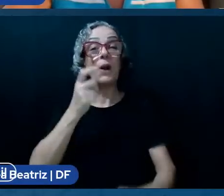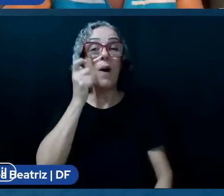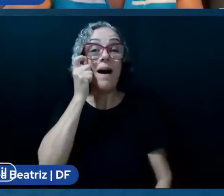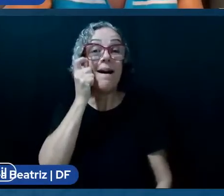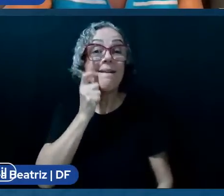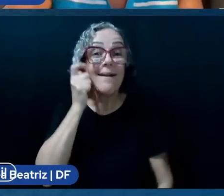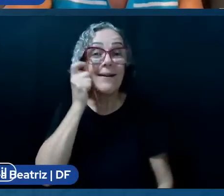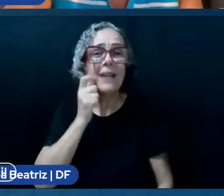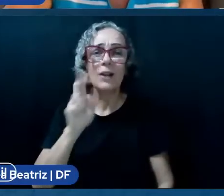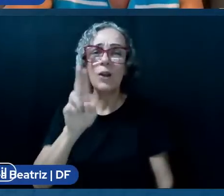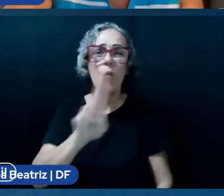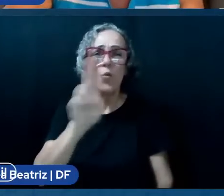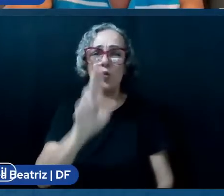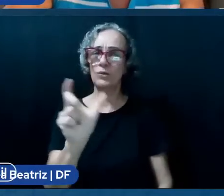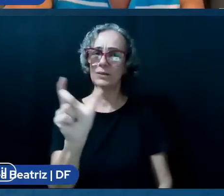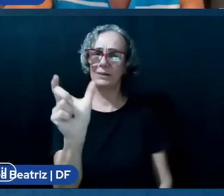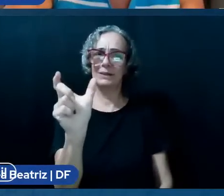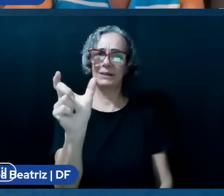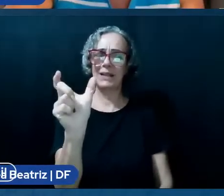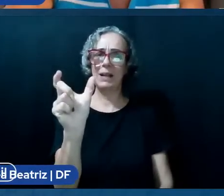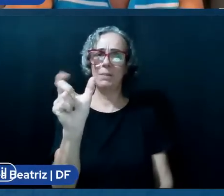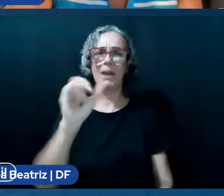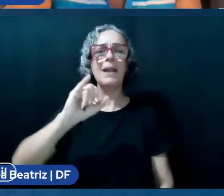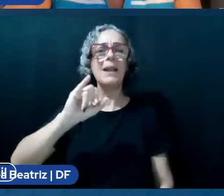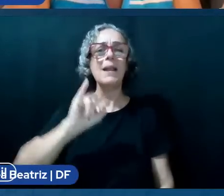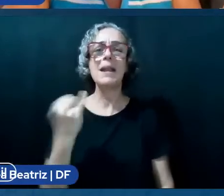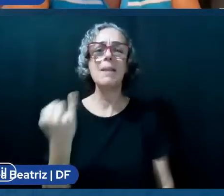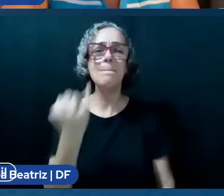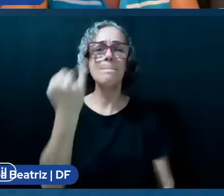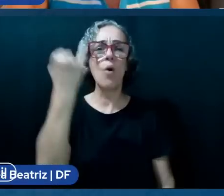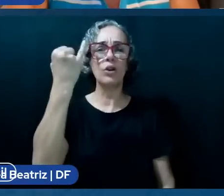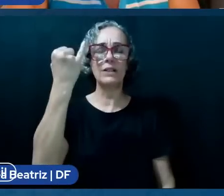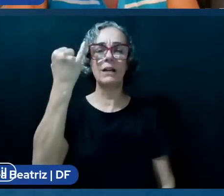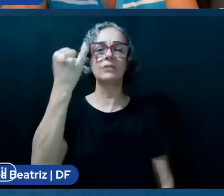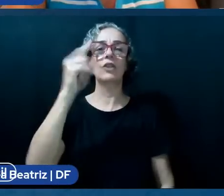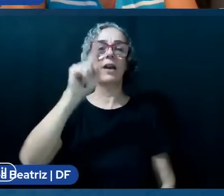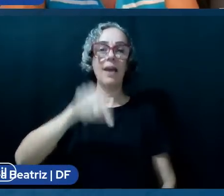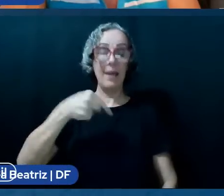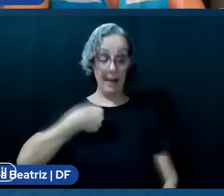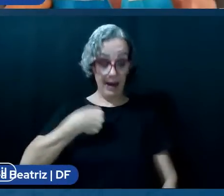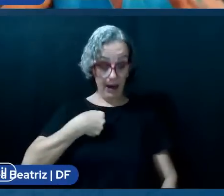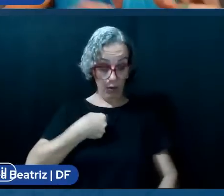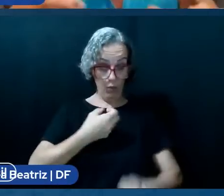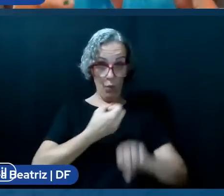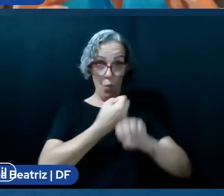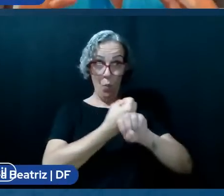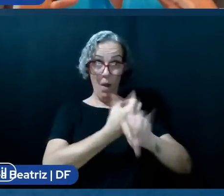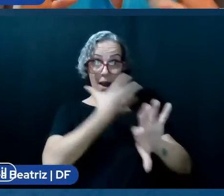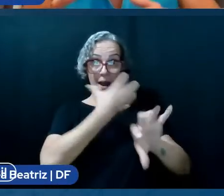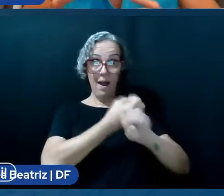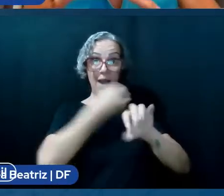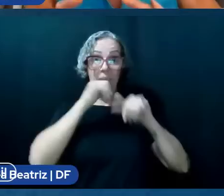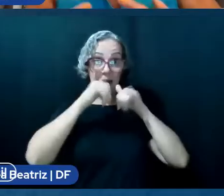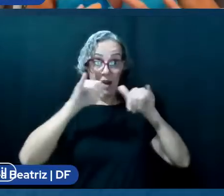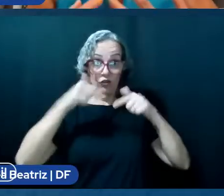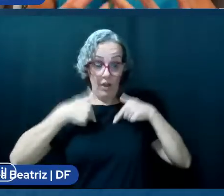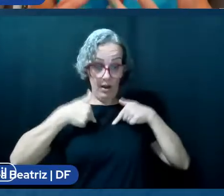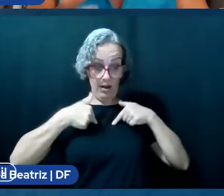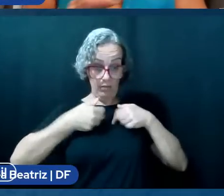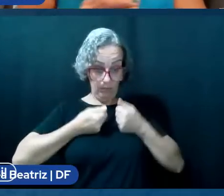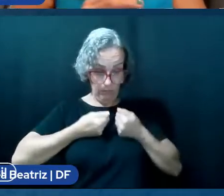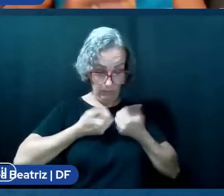são ao mesmo tempo magnetizados e magnetizadores, ou seja, como se a